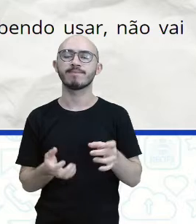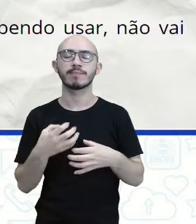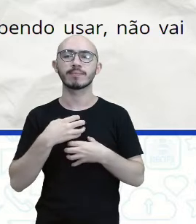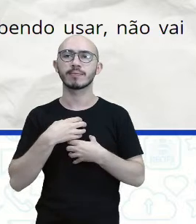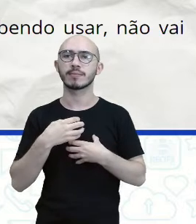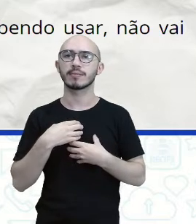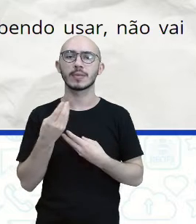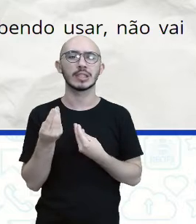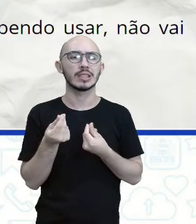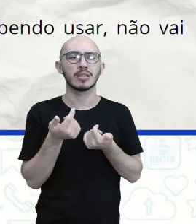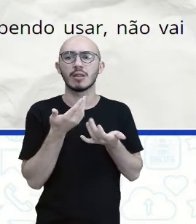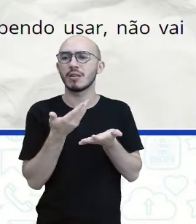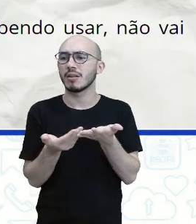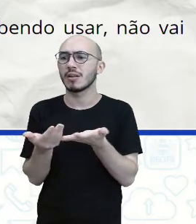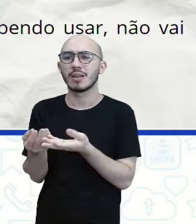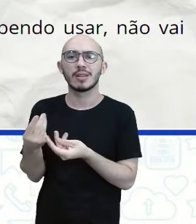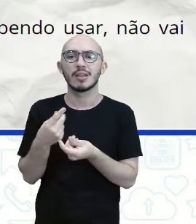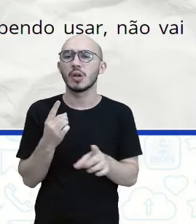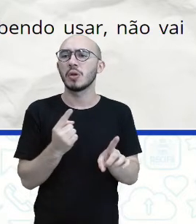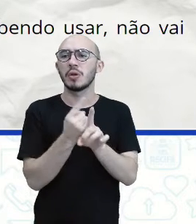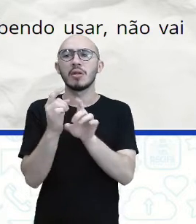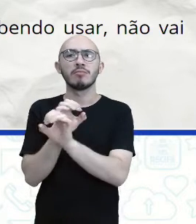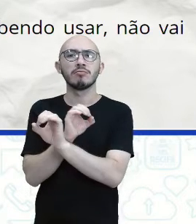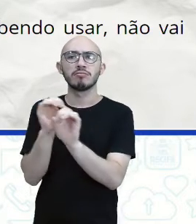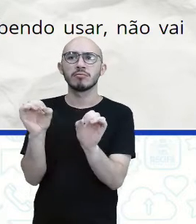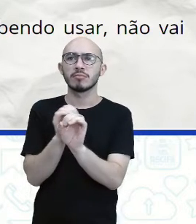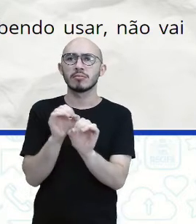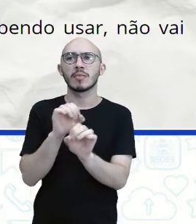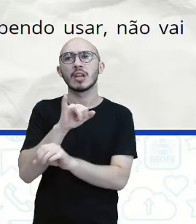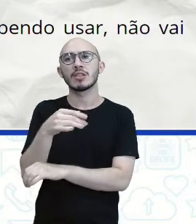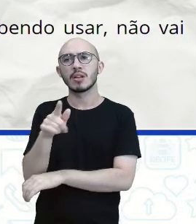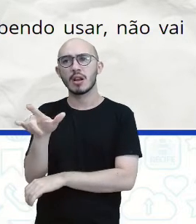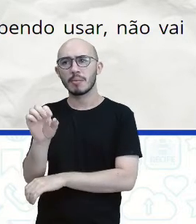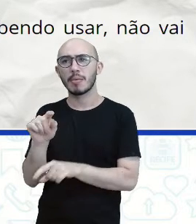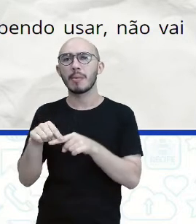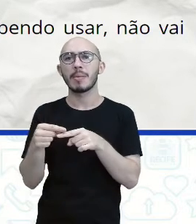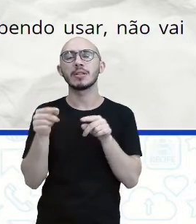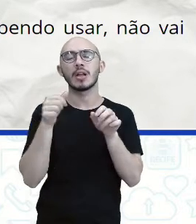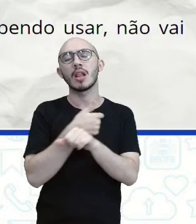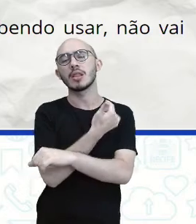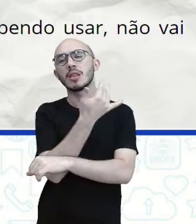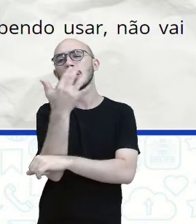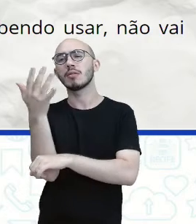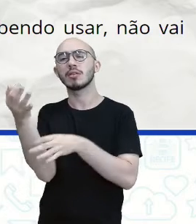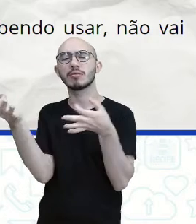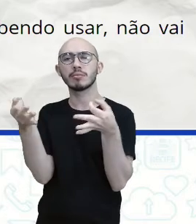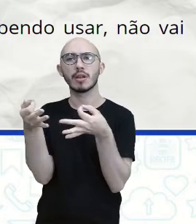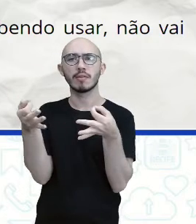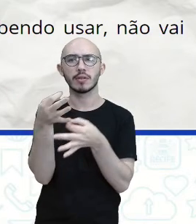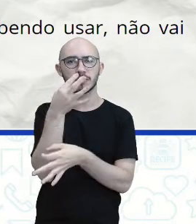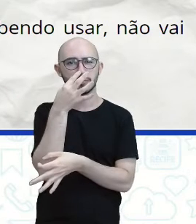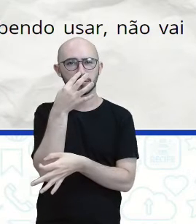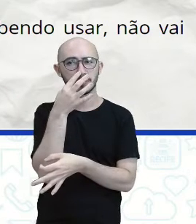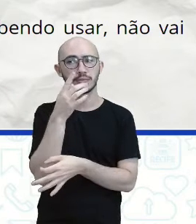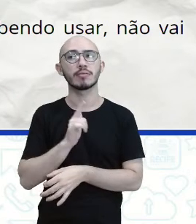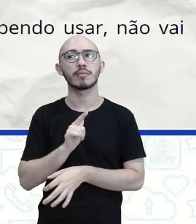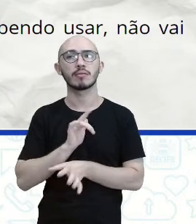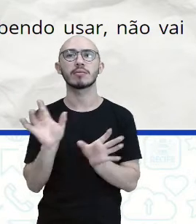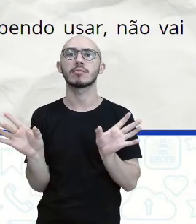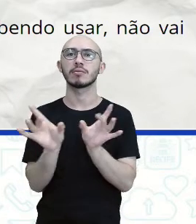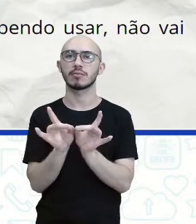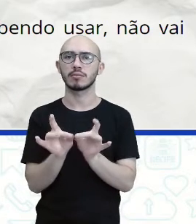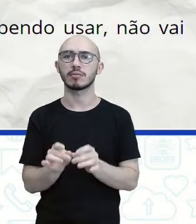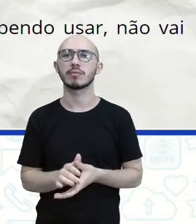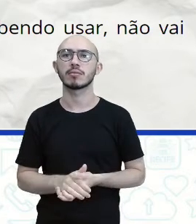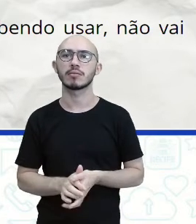é de estar perdido. Você não vai encontrar ninguém no Jalapão, mas vai ver a natureza intocada. Olha a conjunção aqui. Esta